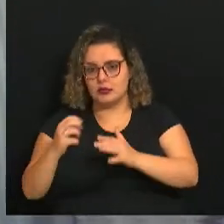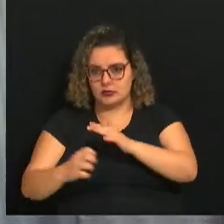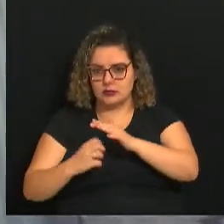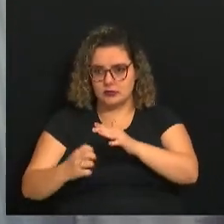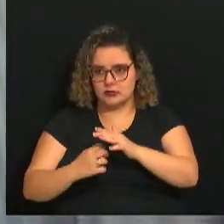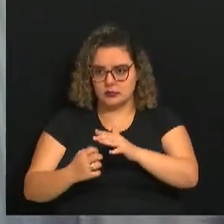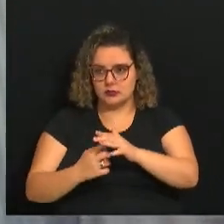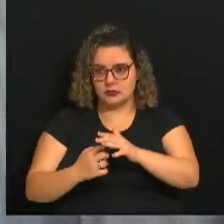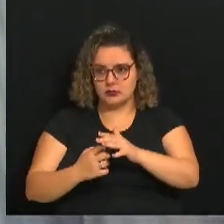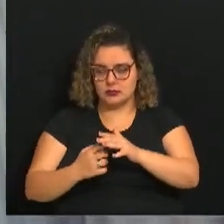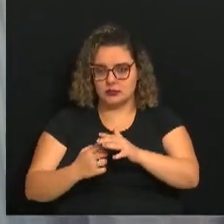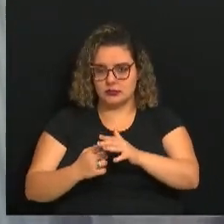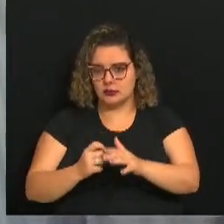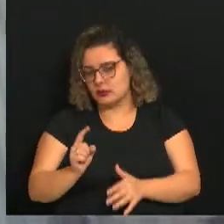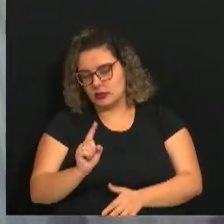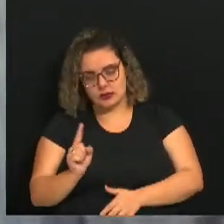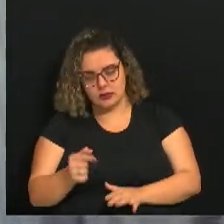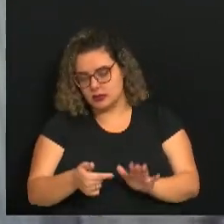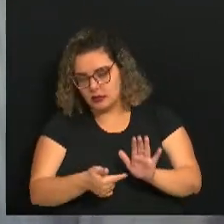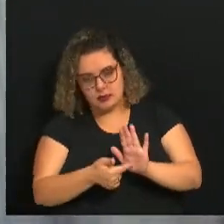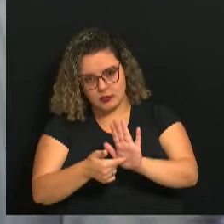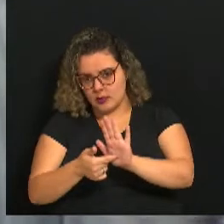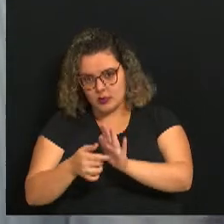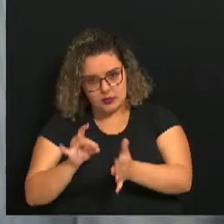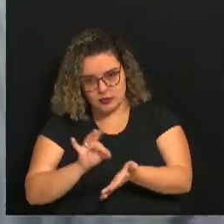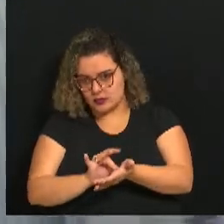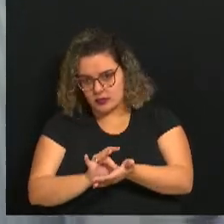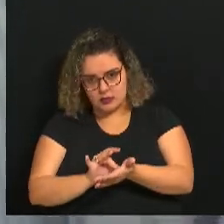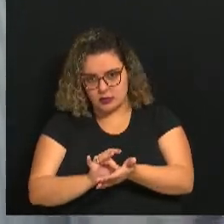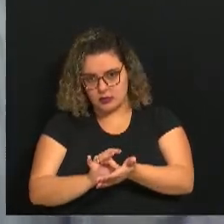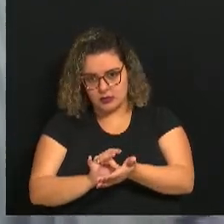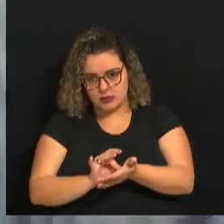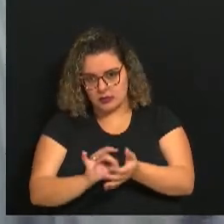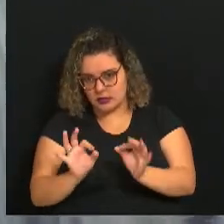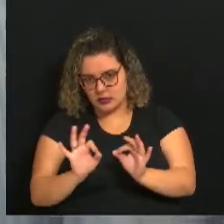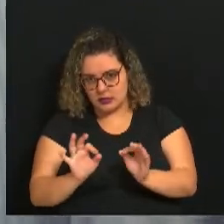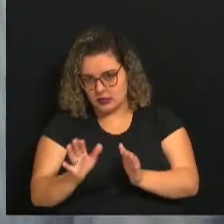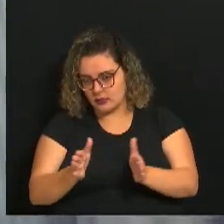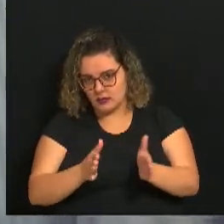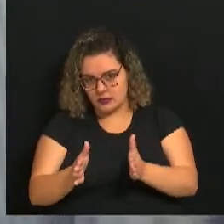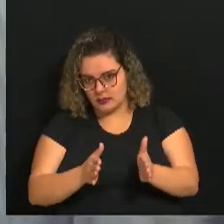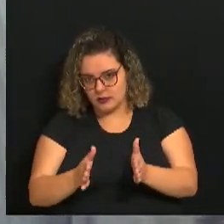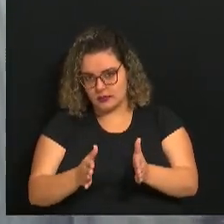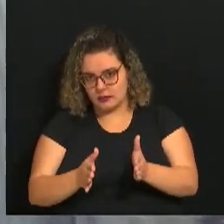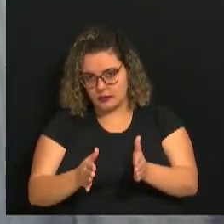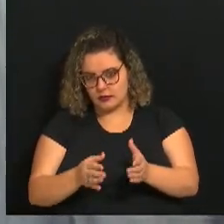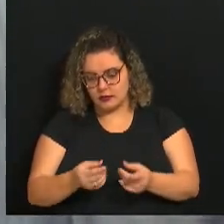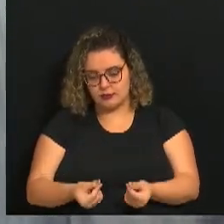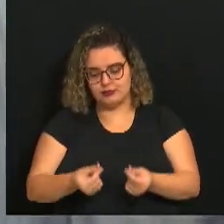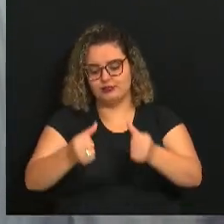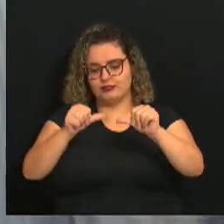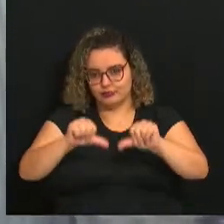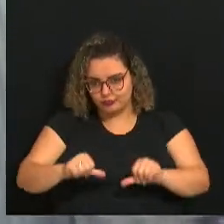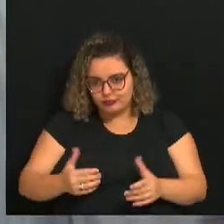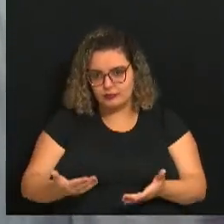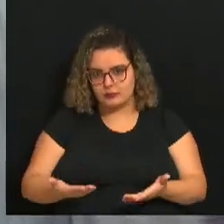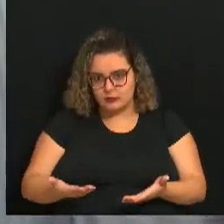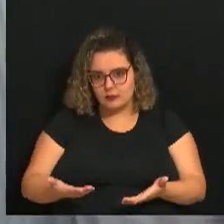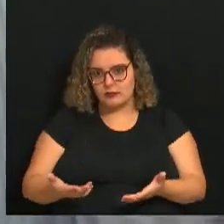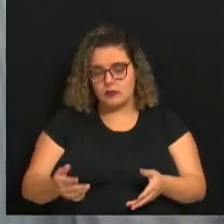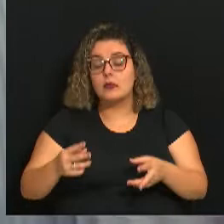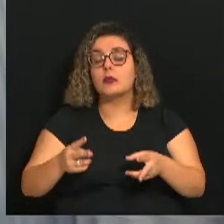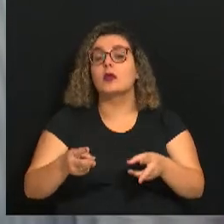se mostra verdadeiro em nenhum momento, ainda mais no momento de crise econômica. Então, o que a gente tem